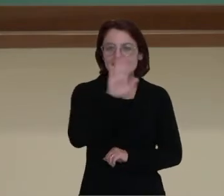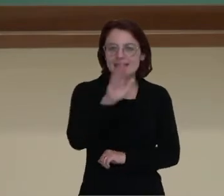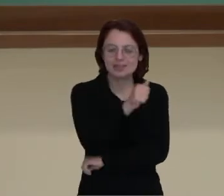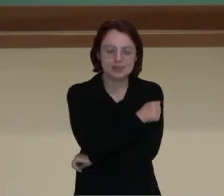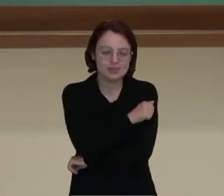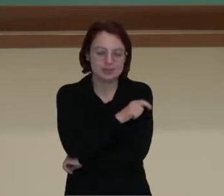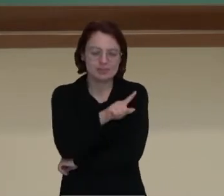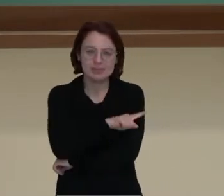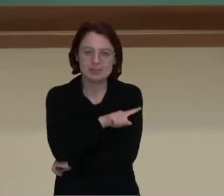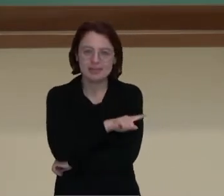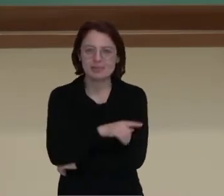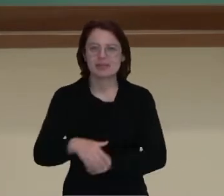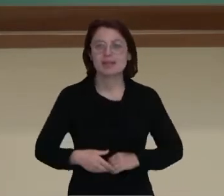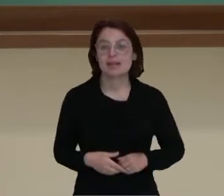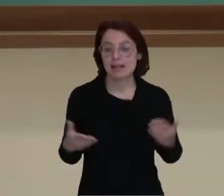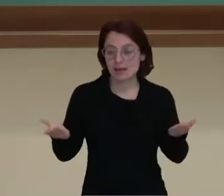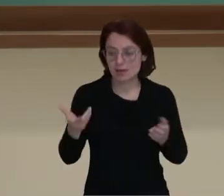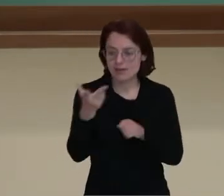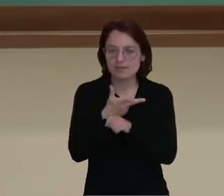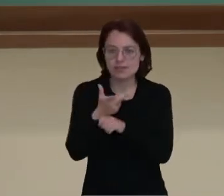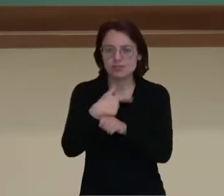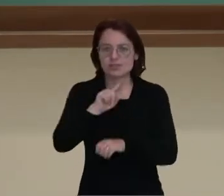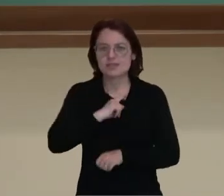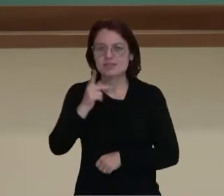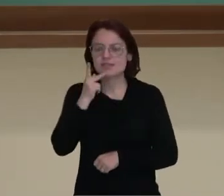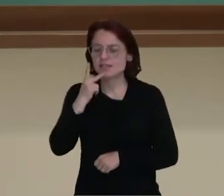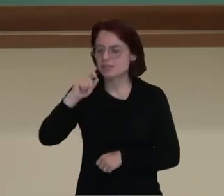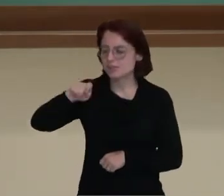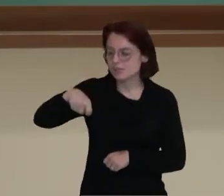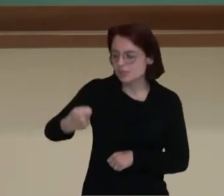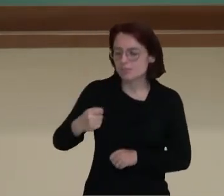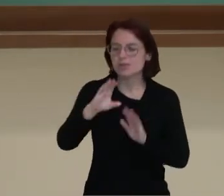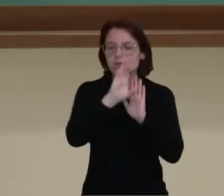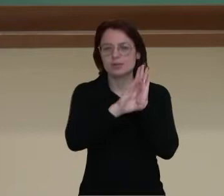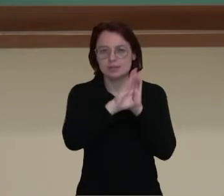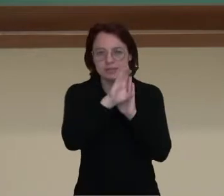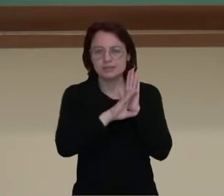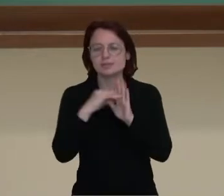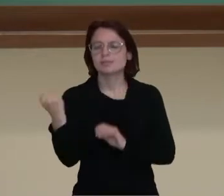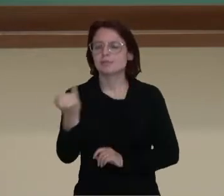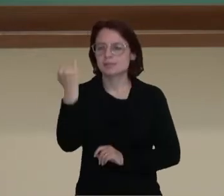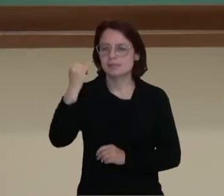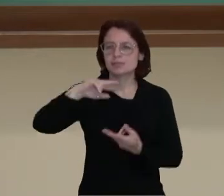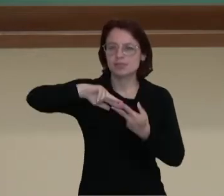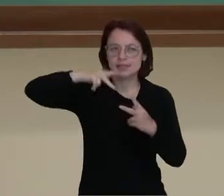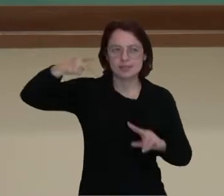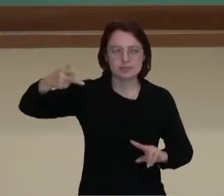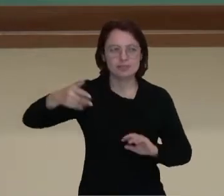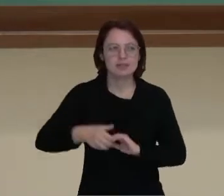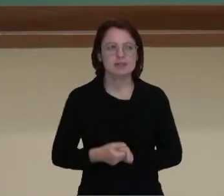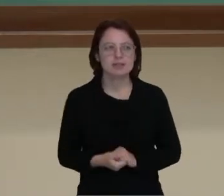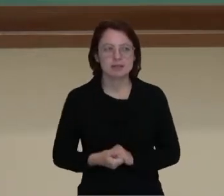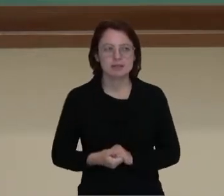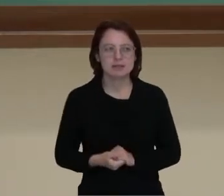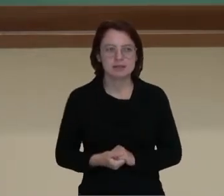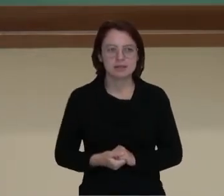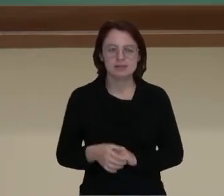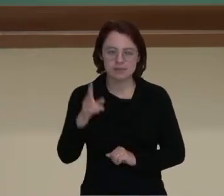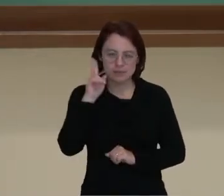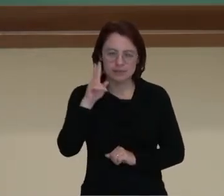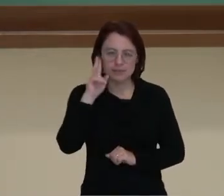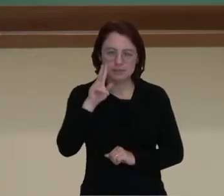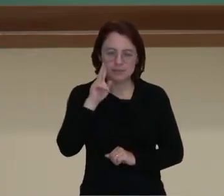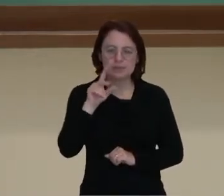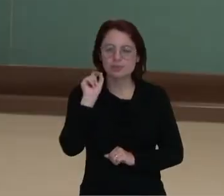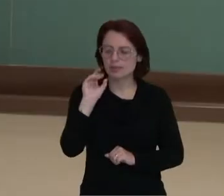Olá, estudantes da primeira série! Nesse vídeo, nós vamos falar sobre conceitos fundamentais da genética. Então, você se lembra que o DNA fica